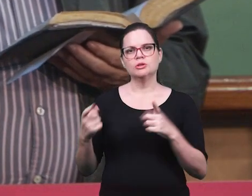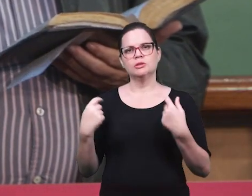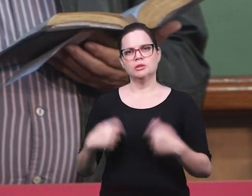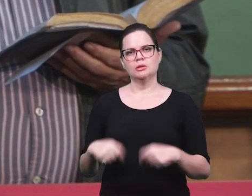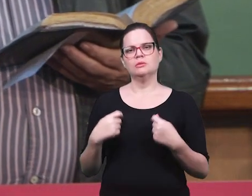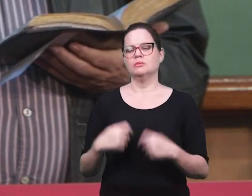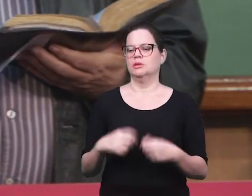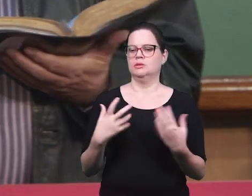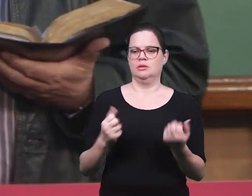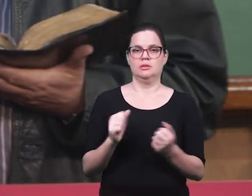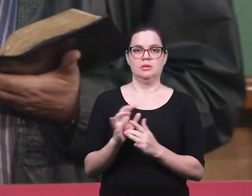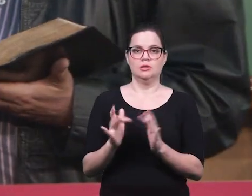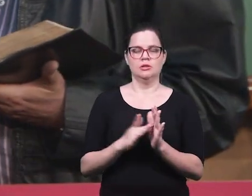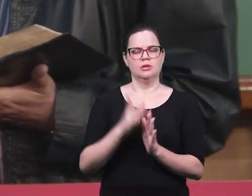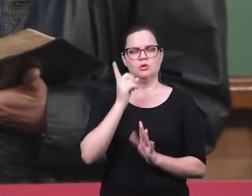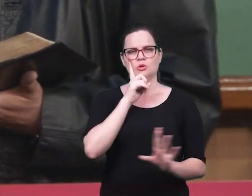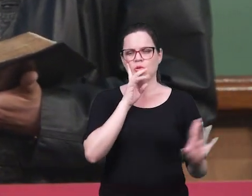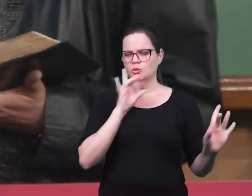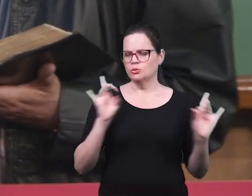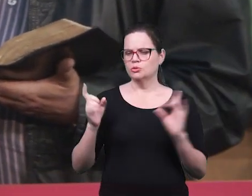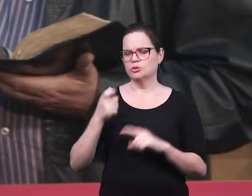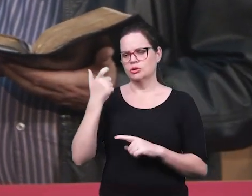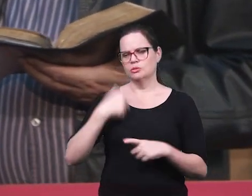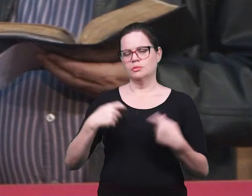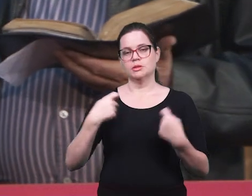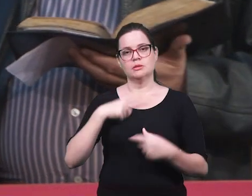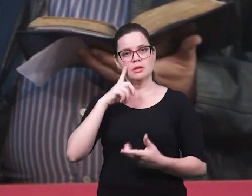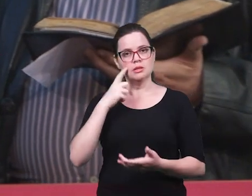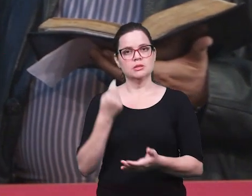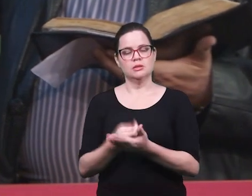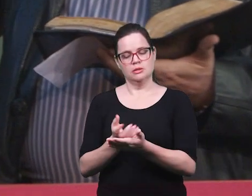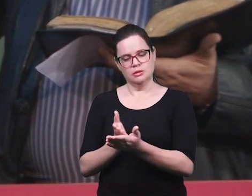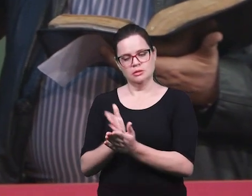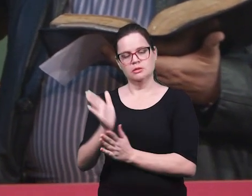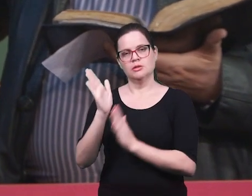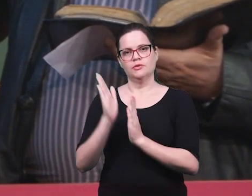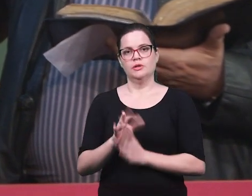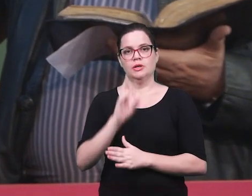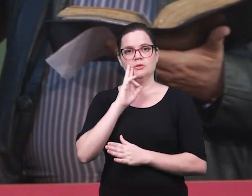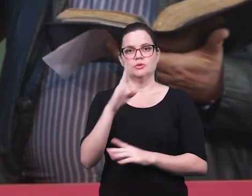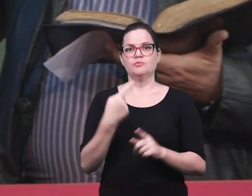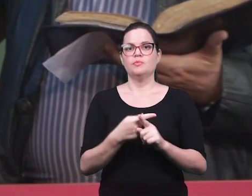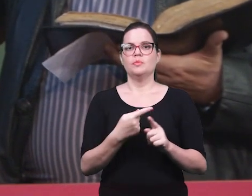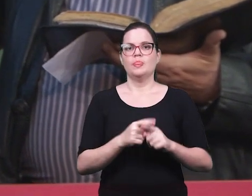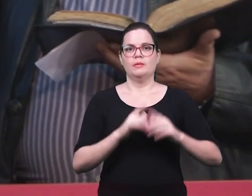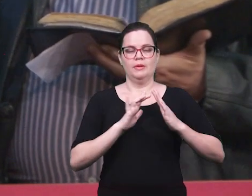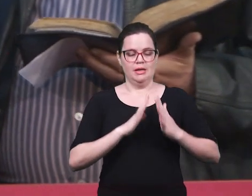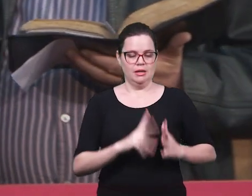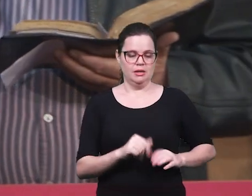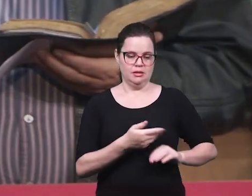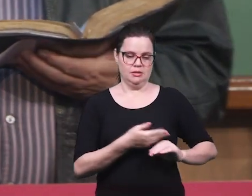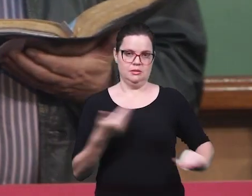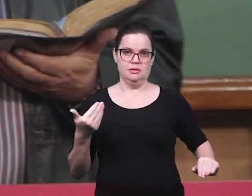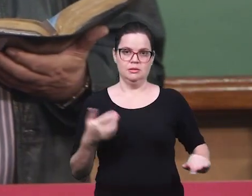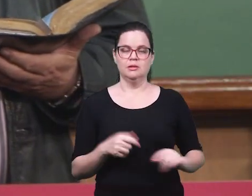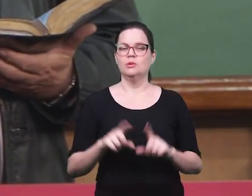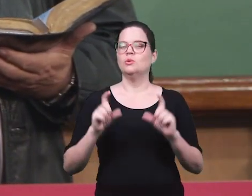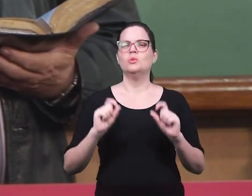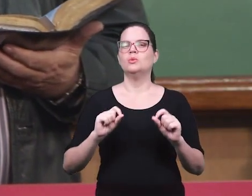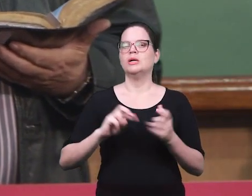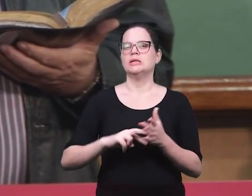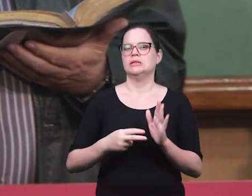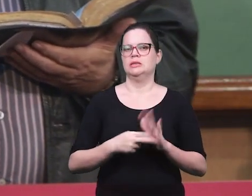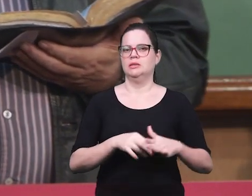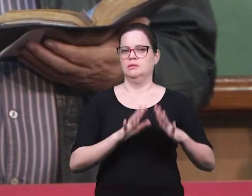dia de salvação, porque o processo é em santificação. O que é santificação? Às vezes as pessoas